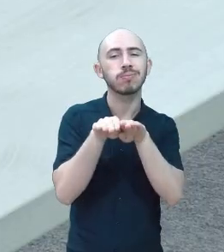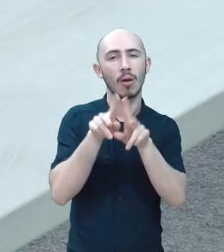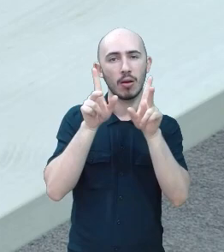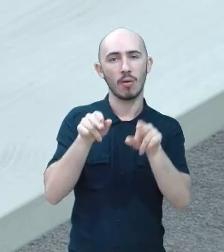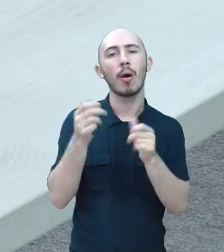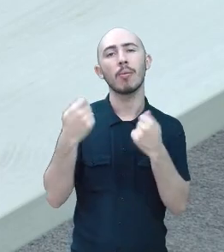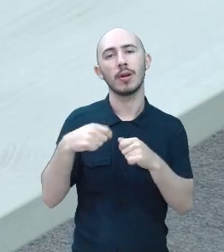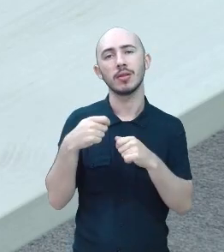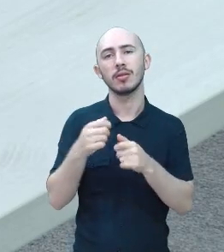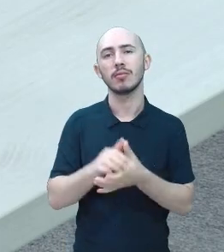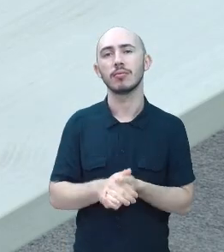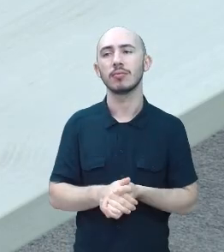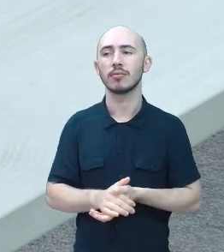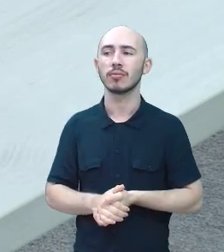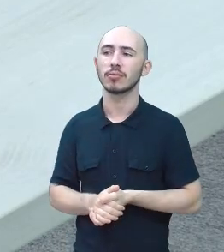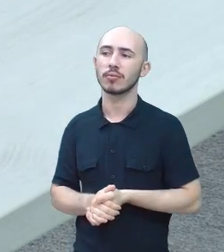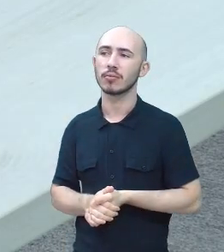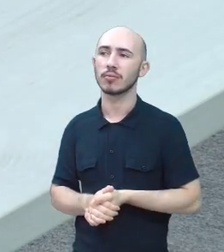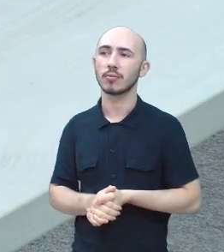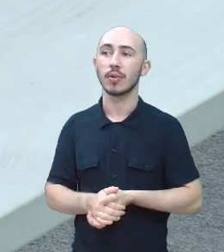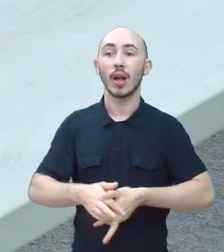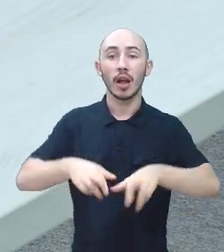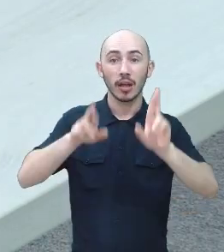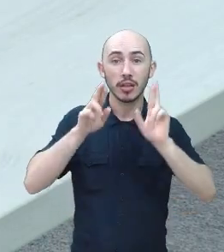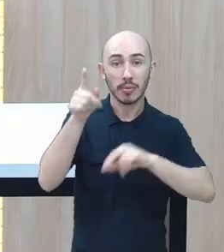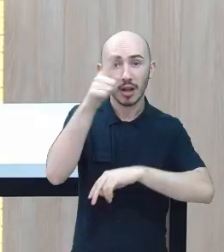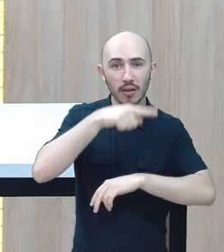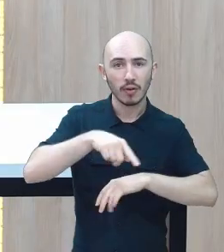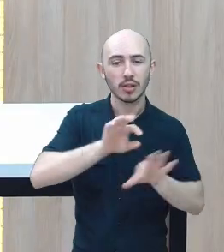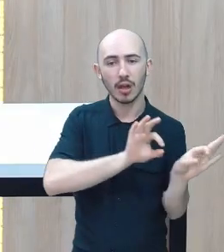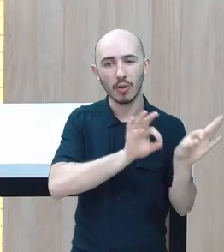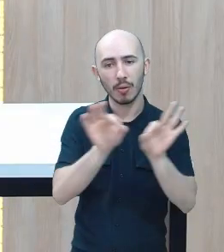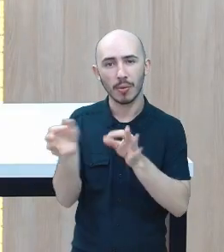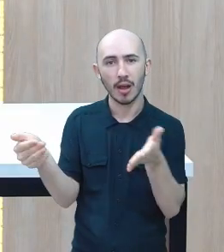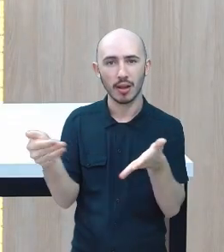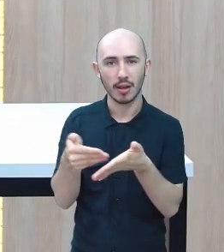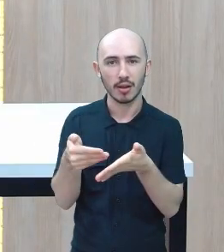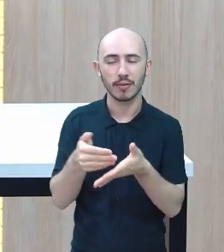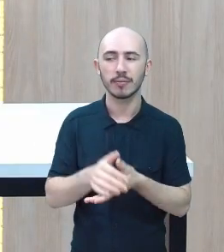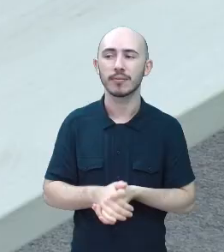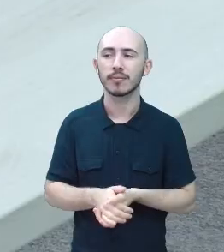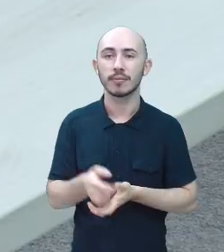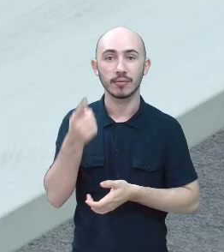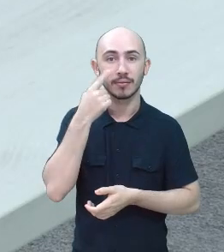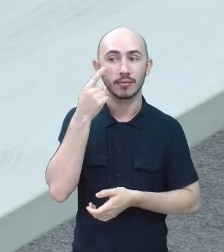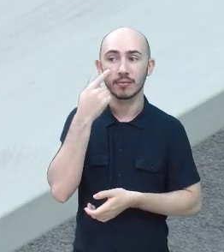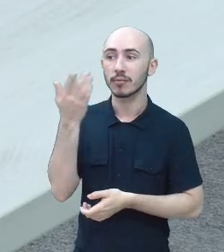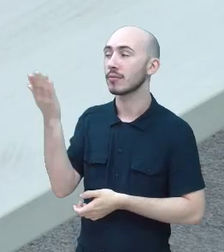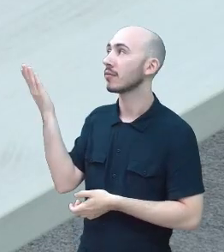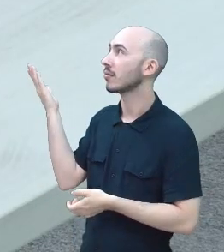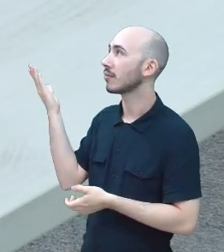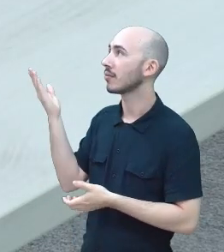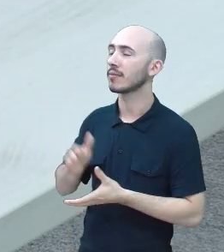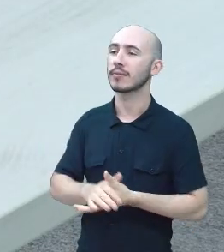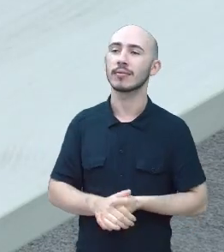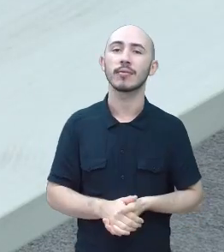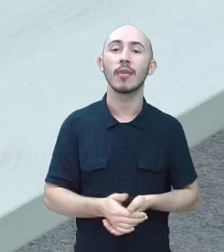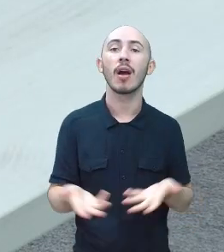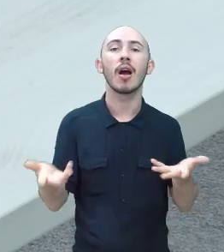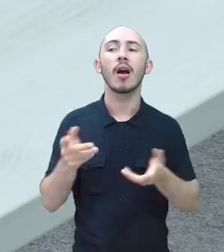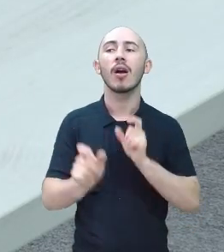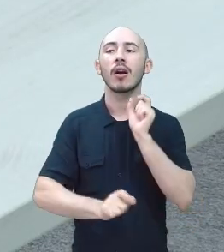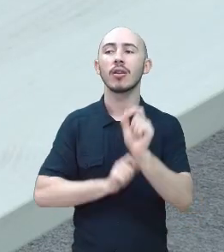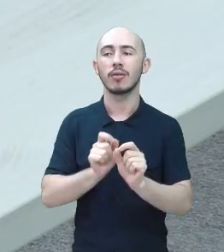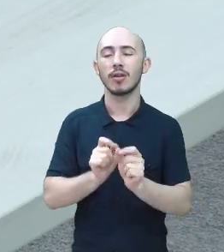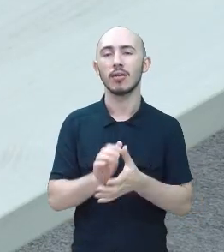Então, espero que vocês tenham acompanhado até aqui, tá? Ó, dobramos. Agora,